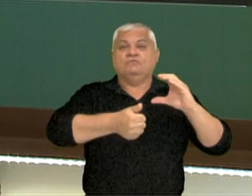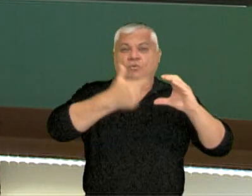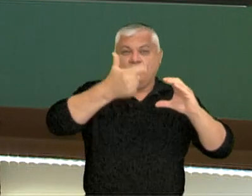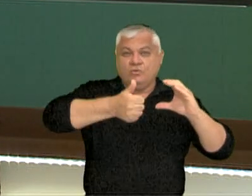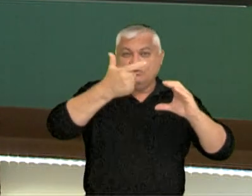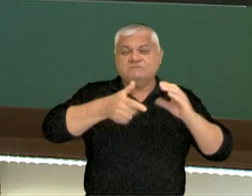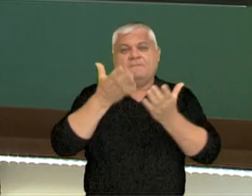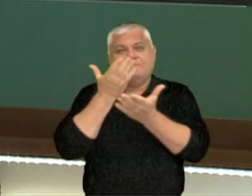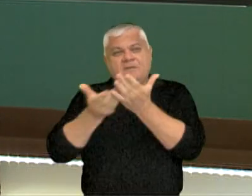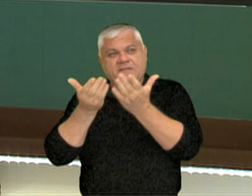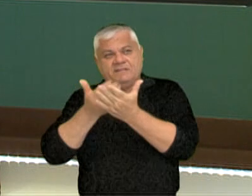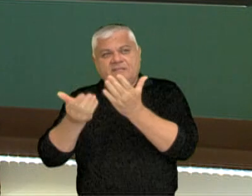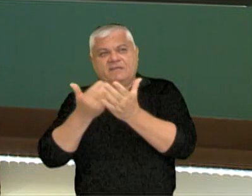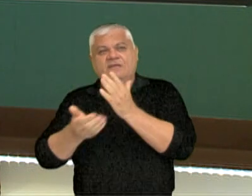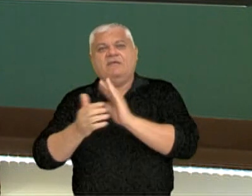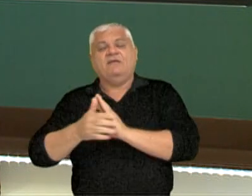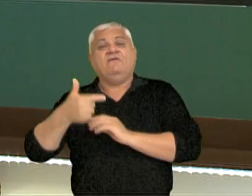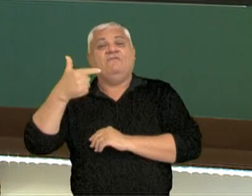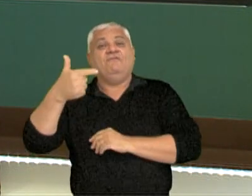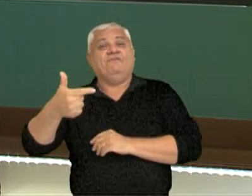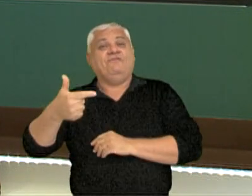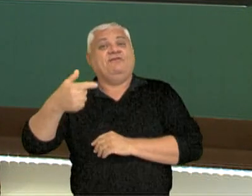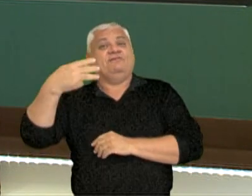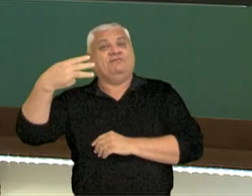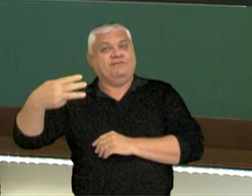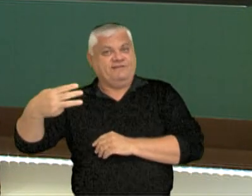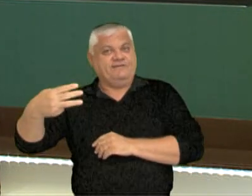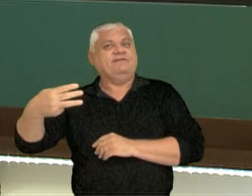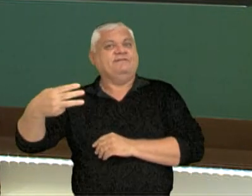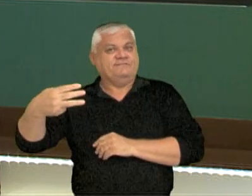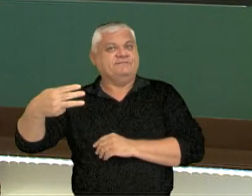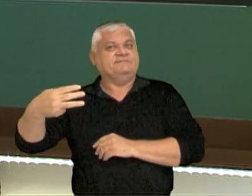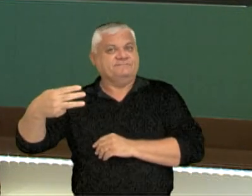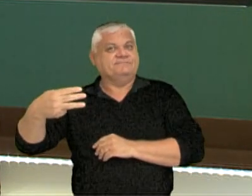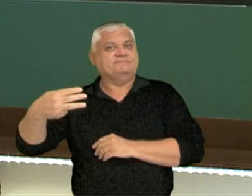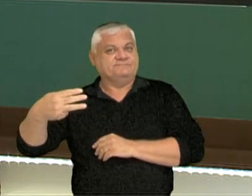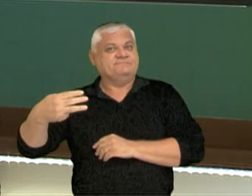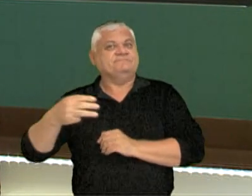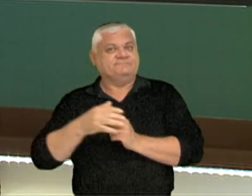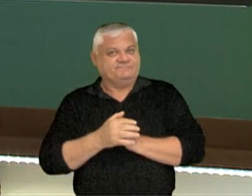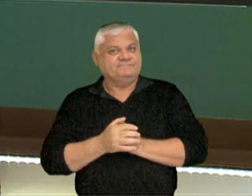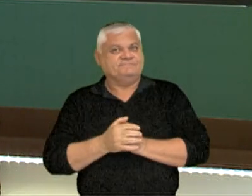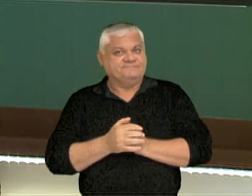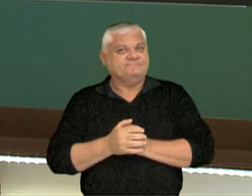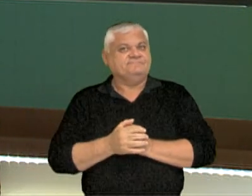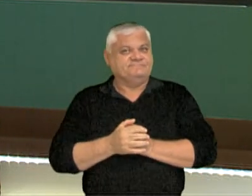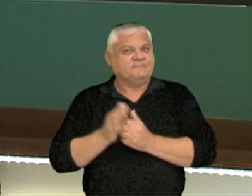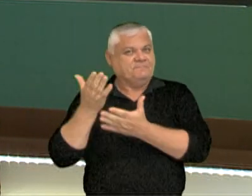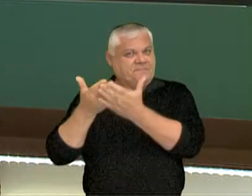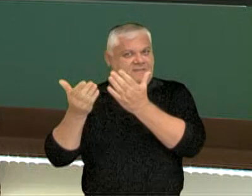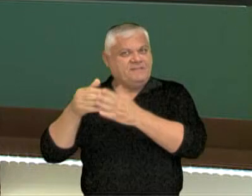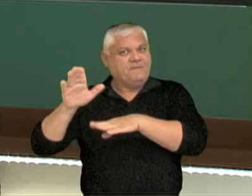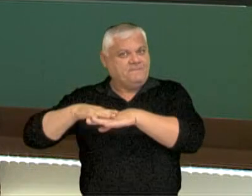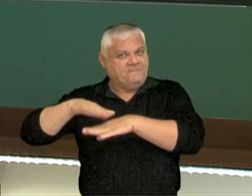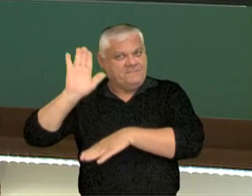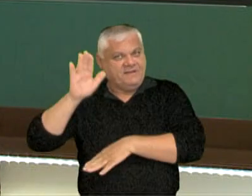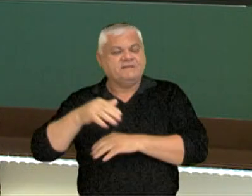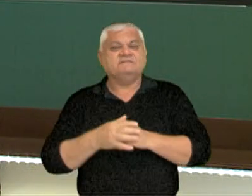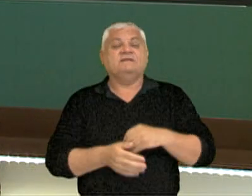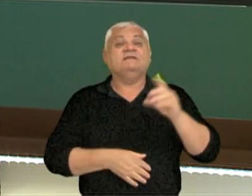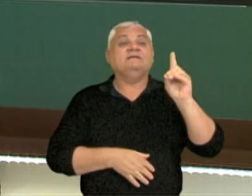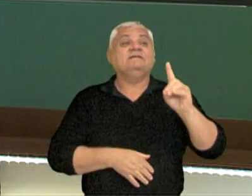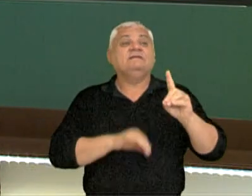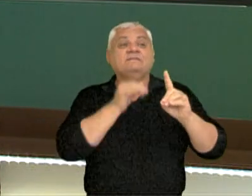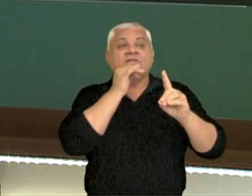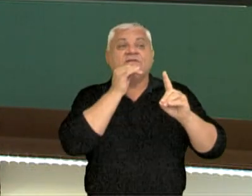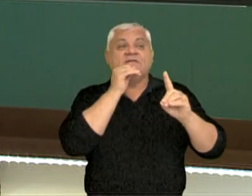marcou 12, só que olha só, ele mais sofreu gol do que marcou, né? Ele sofreu 23 gols. E o time